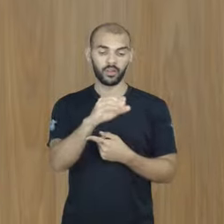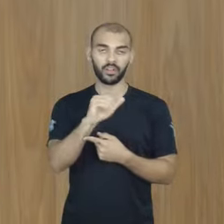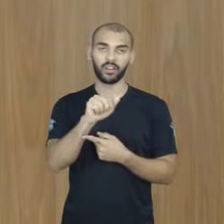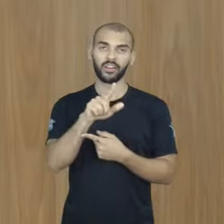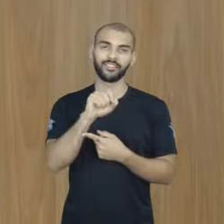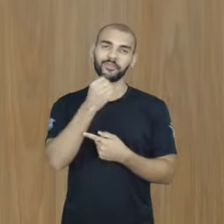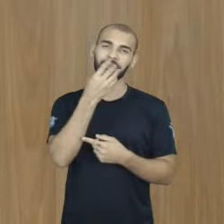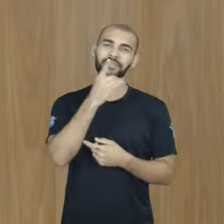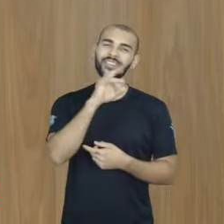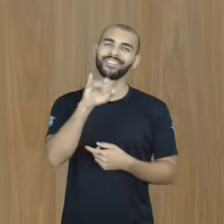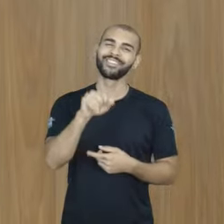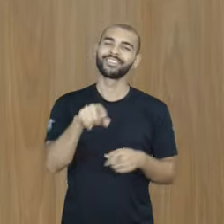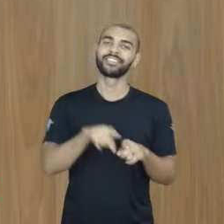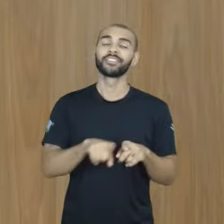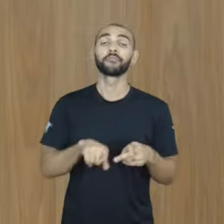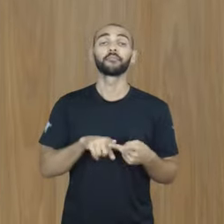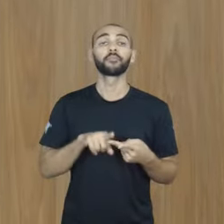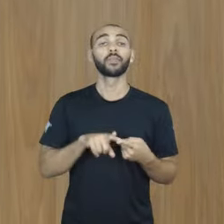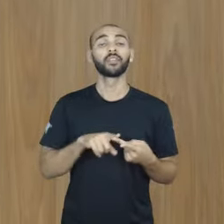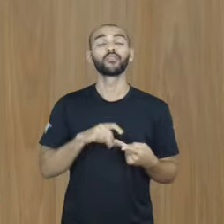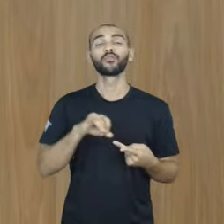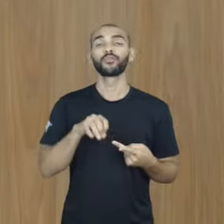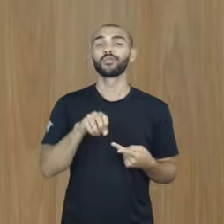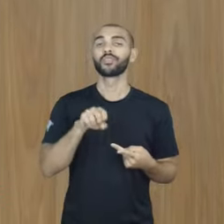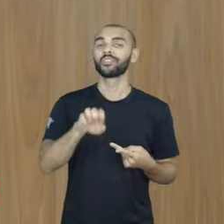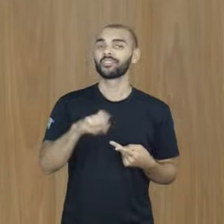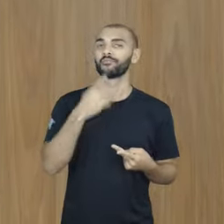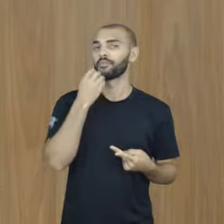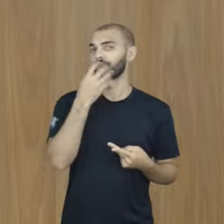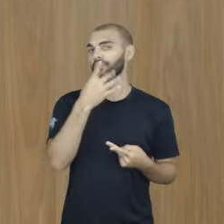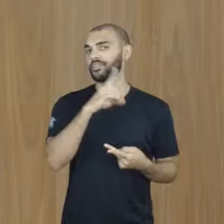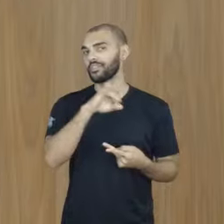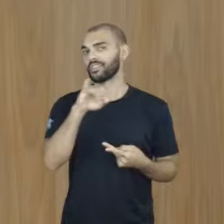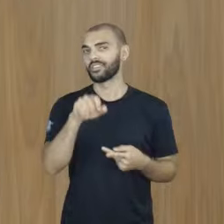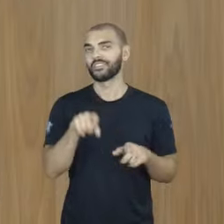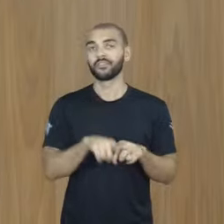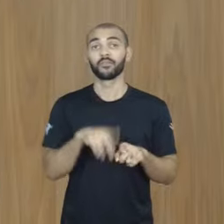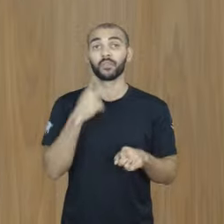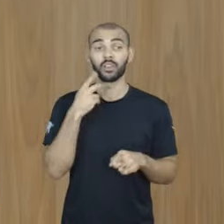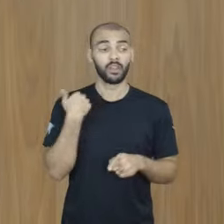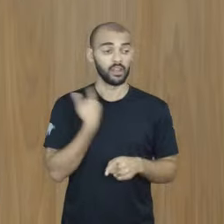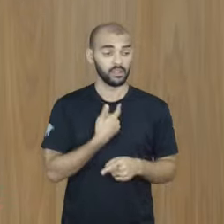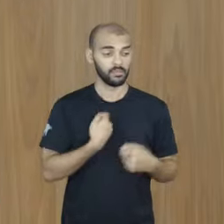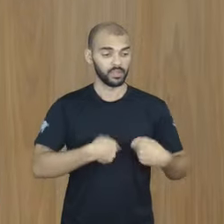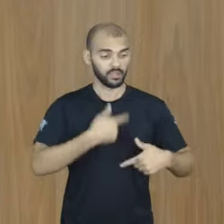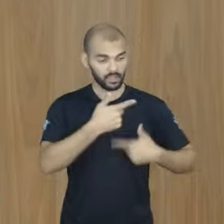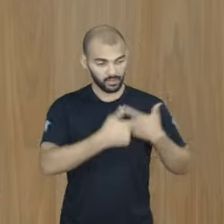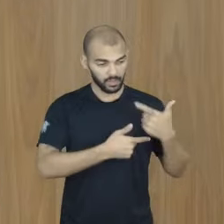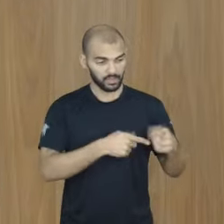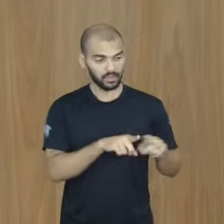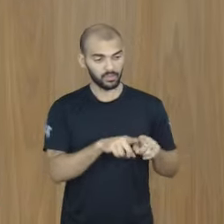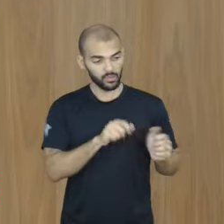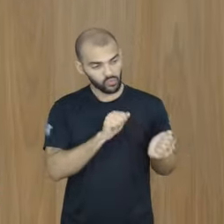também está aqui. Josi Negreiros, dando bom dia e dizendo ou cumprimos nossa parte na preservação,